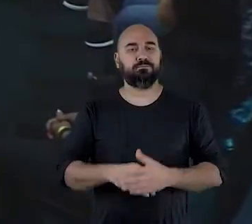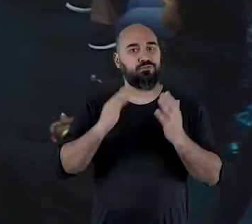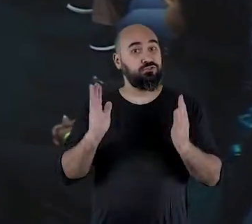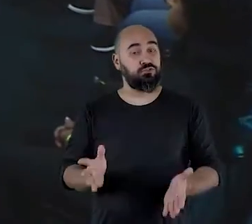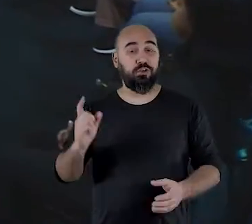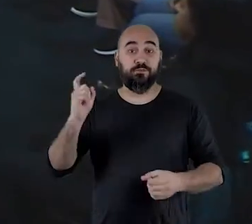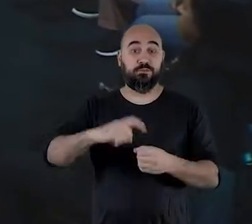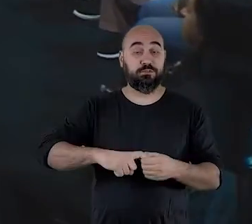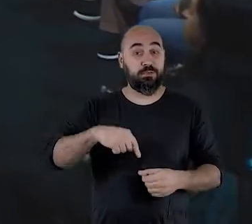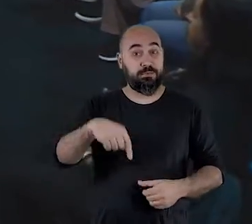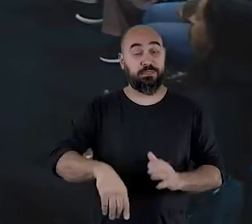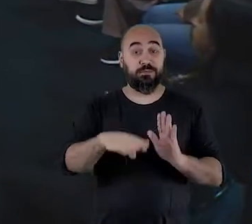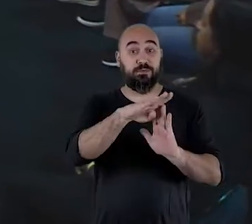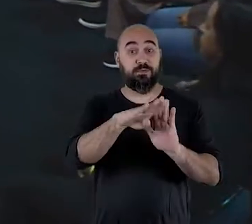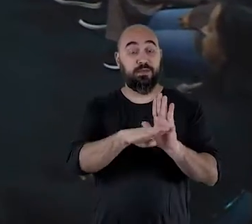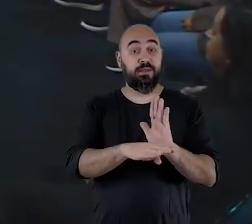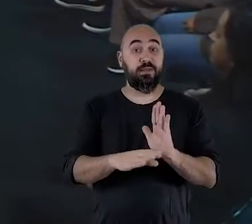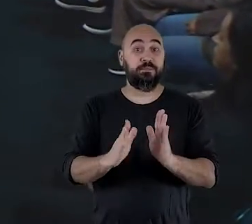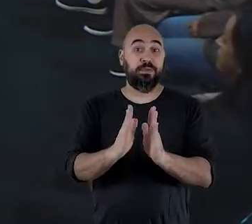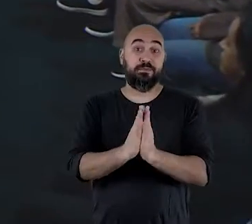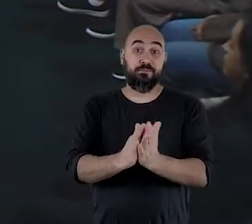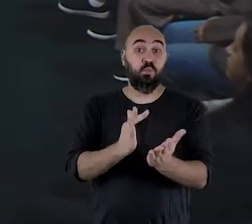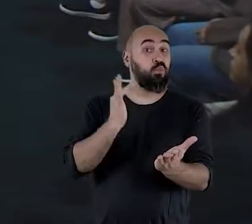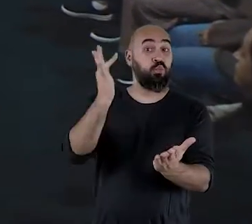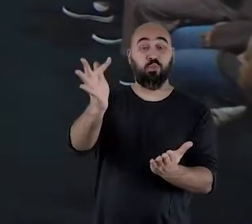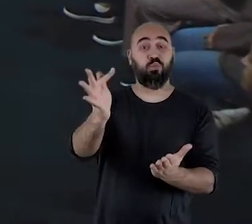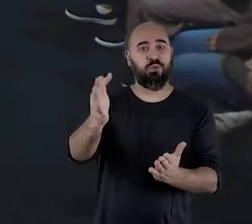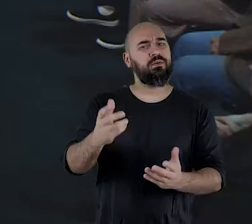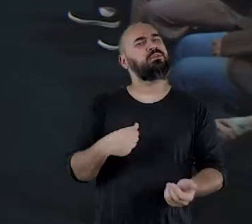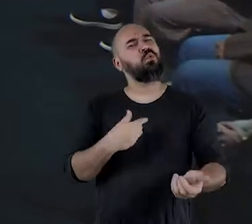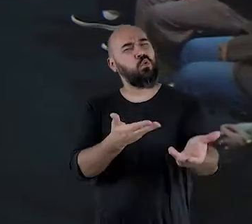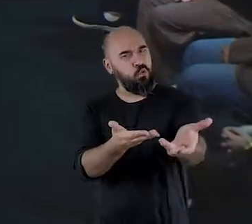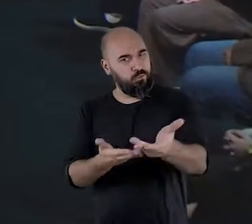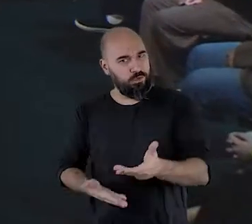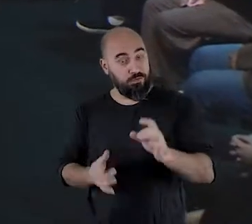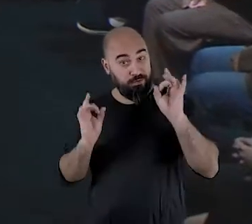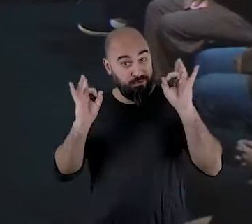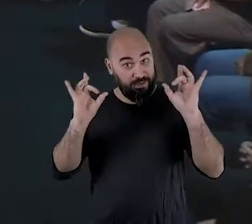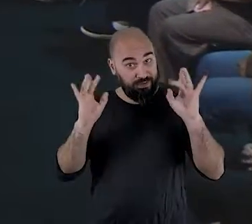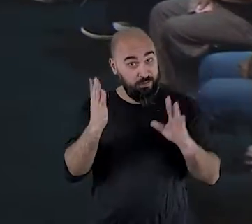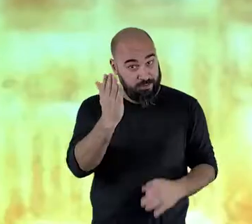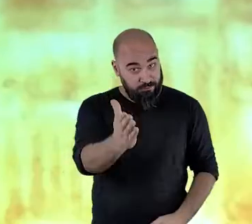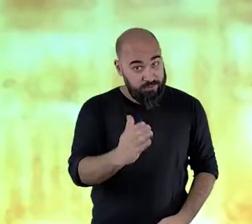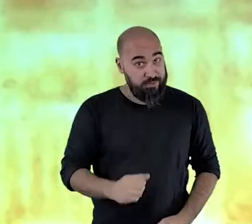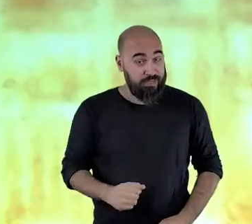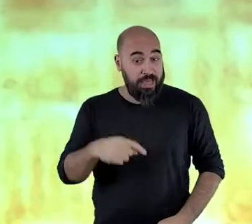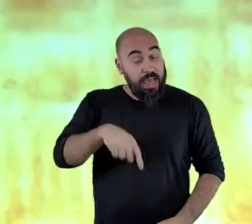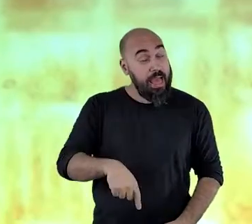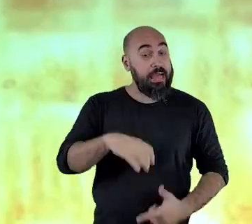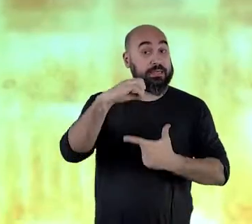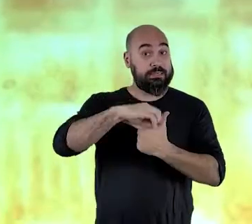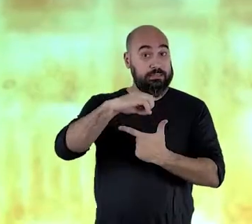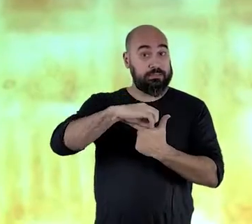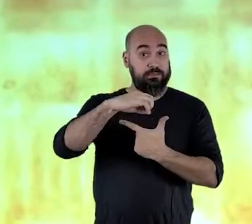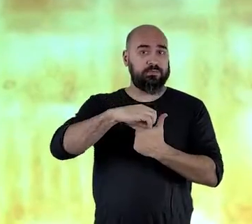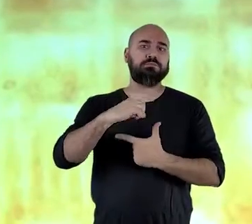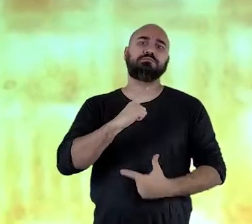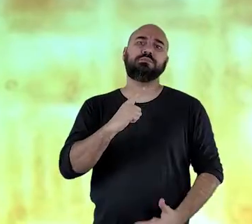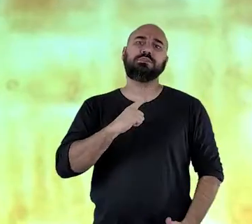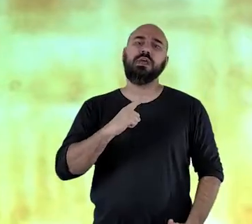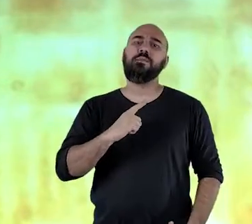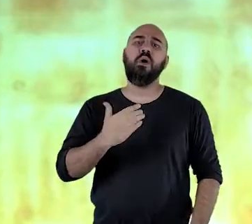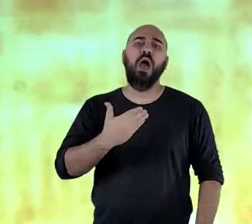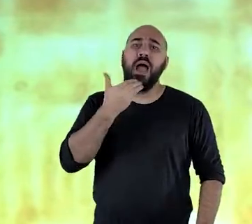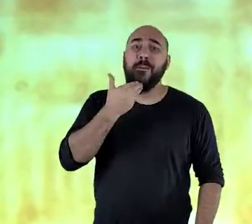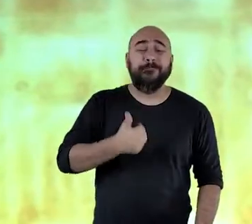Já estamos de volta com o programa A Arena do Futuro e eu tenho um convite muito especial para você. Porque aqui na Novo Tempo nós temos